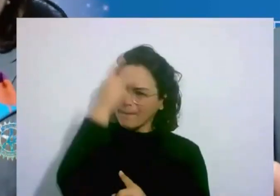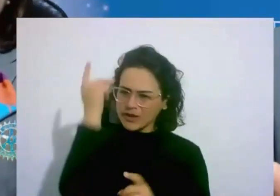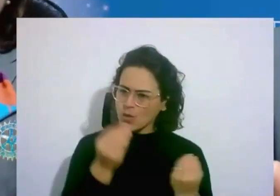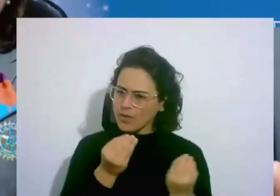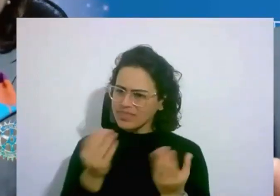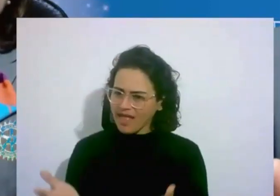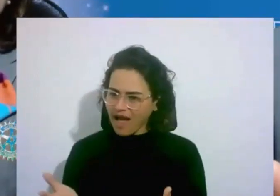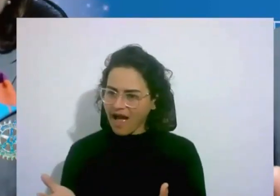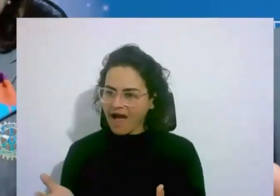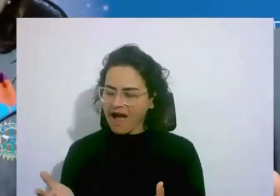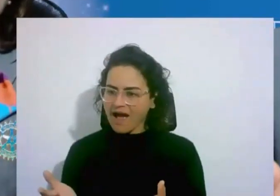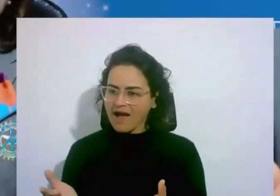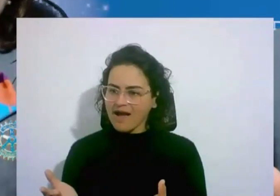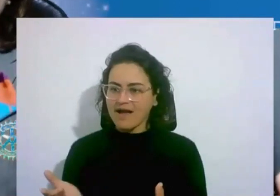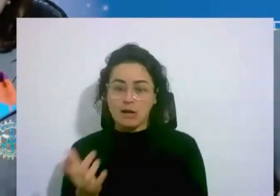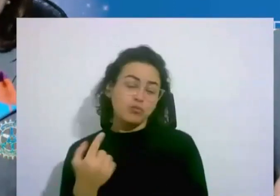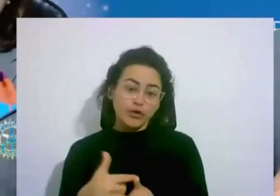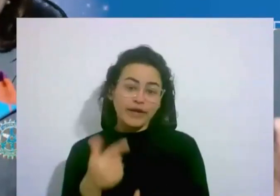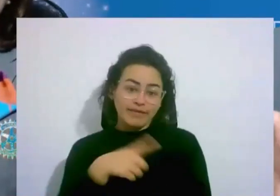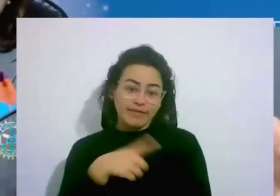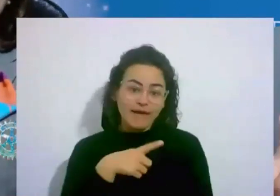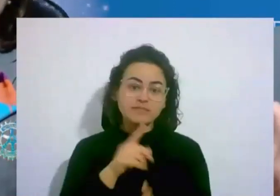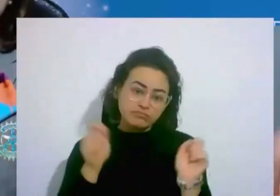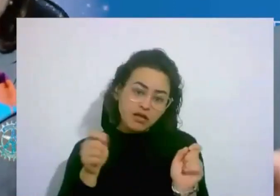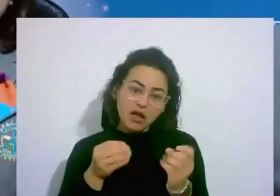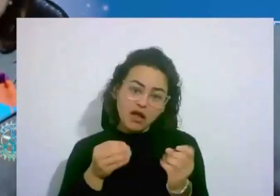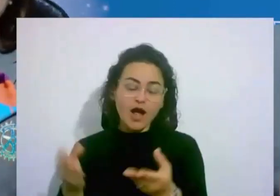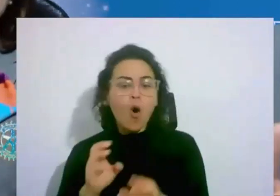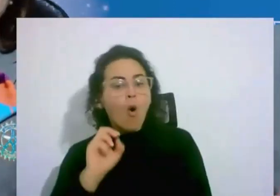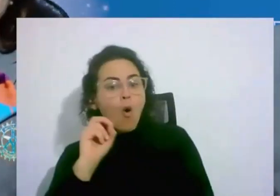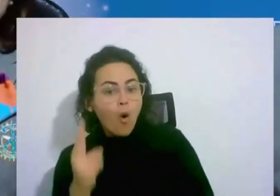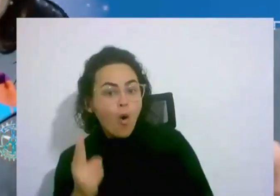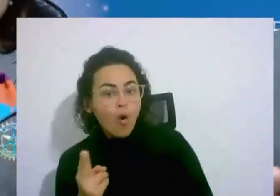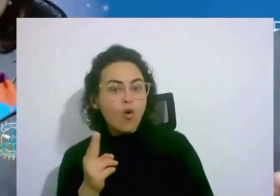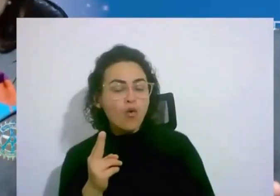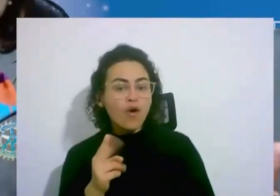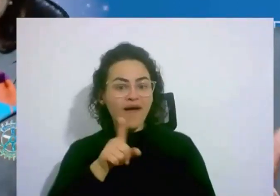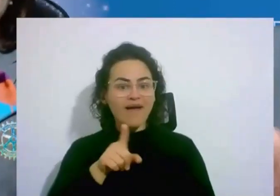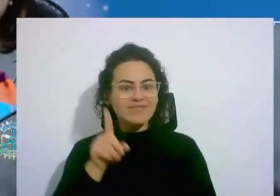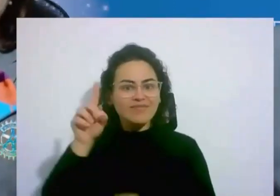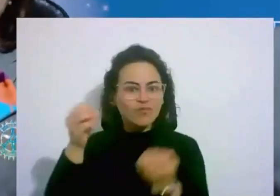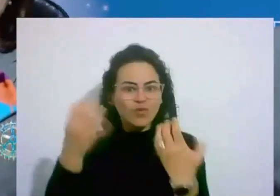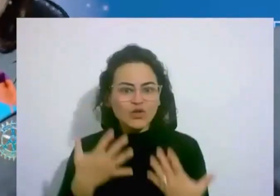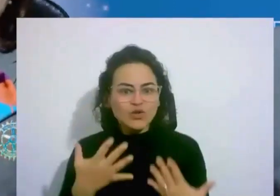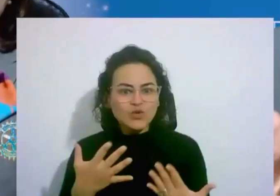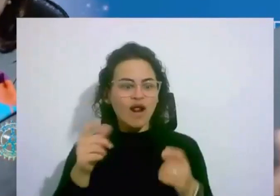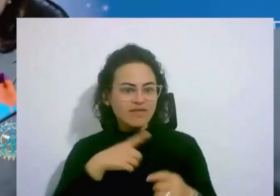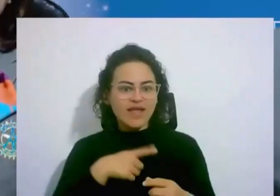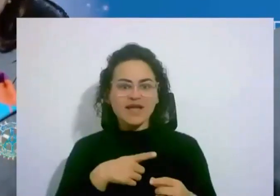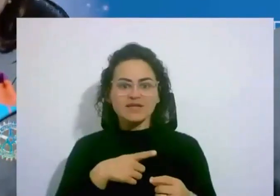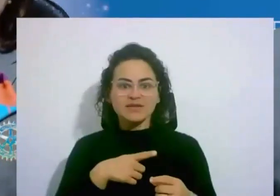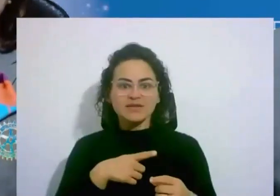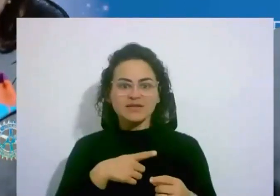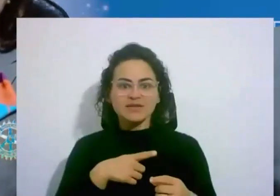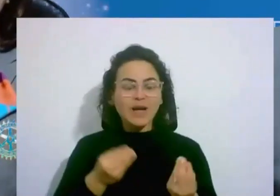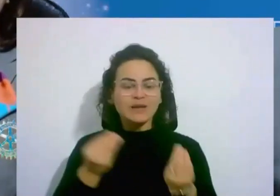doa? Existe esse jogo. E eu desafio a todos os companheiros que estão ainda na sala